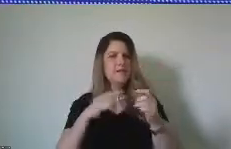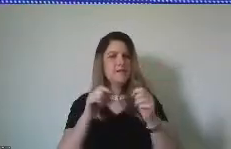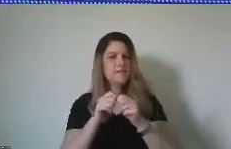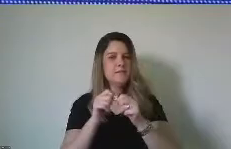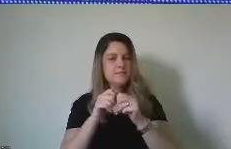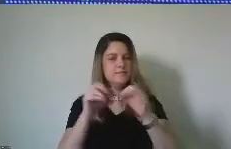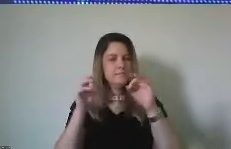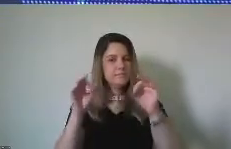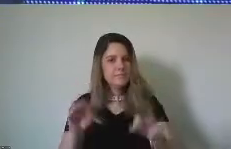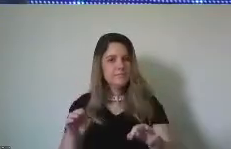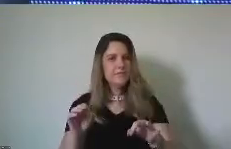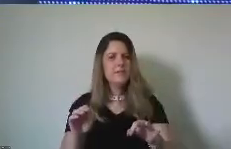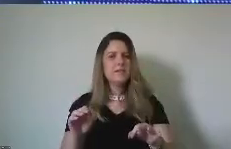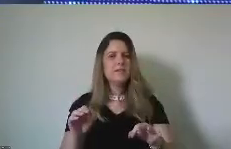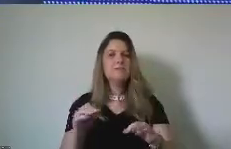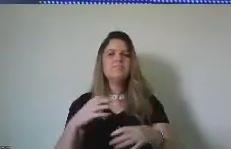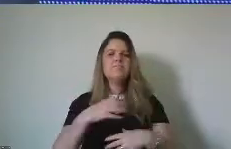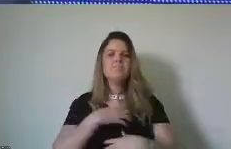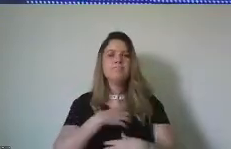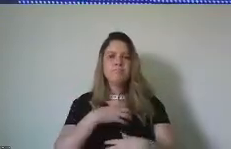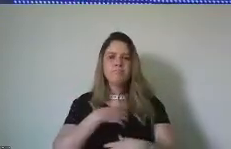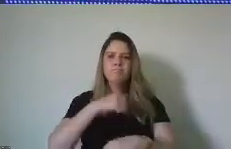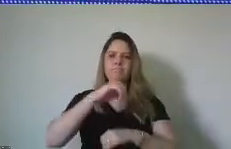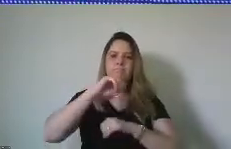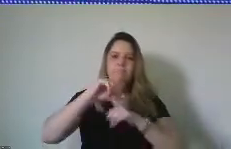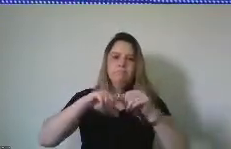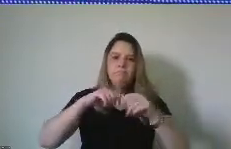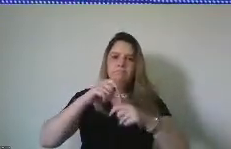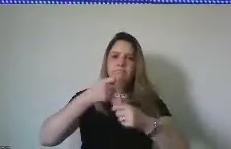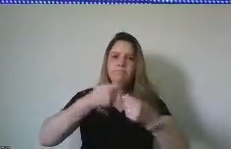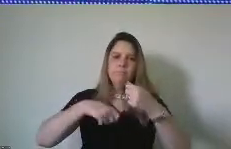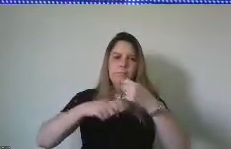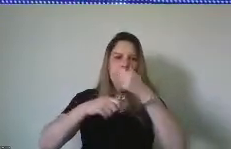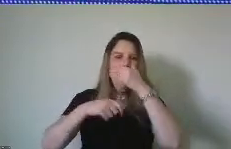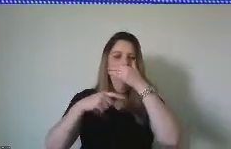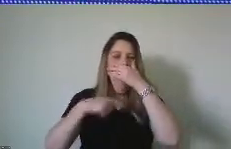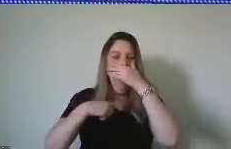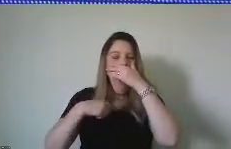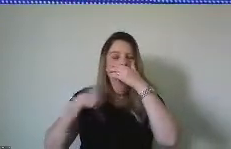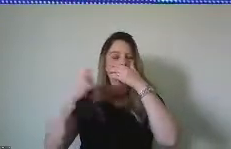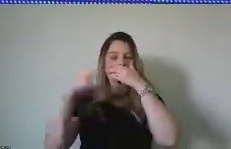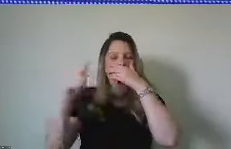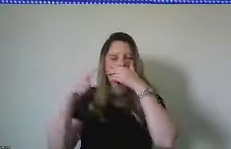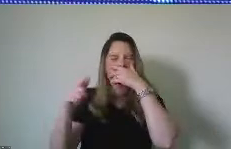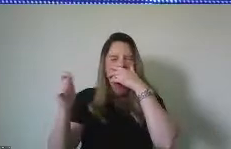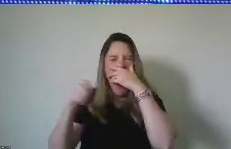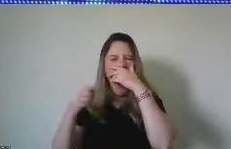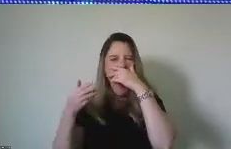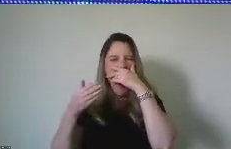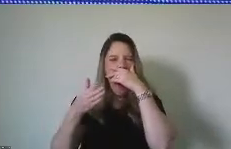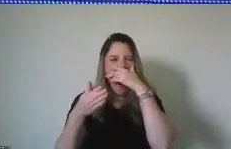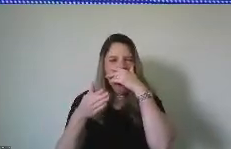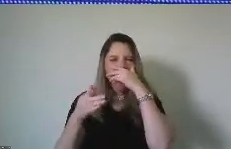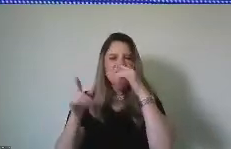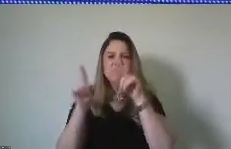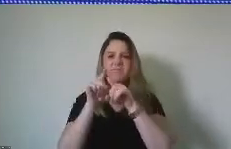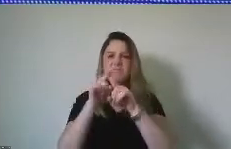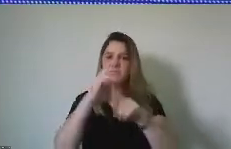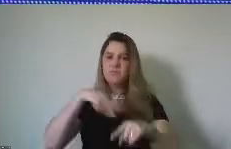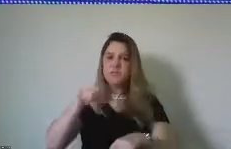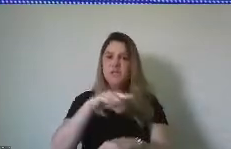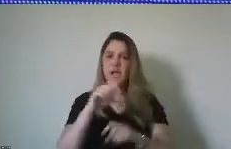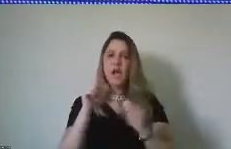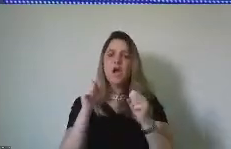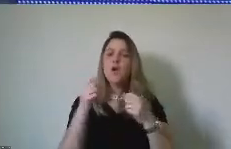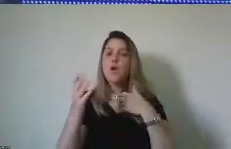equipe dela de forma montar o nosso modelo econômico e aí nós Montamos a partir de uma modelo econômico e financeiro Qual é